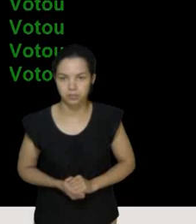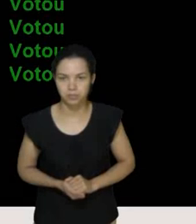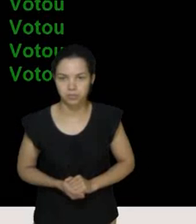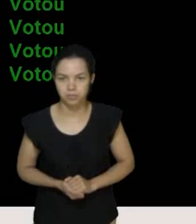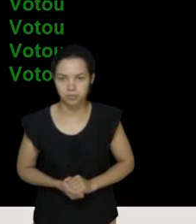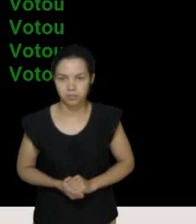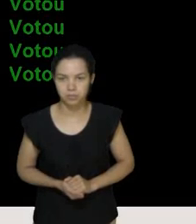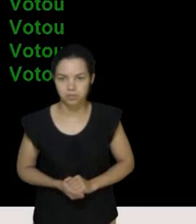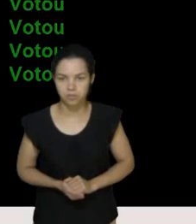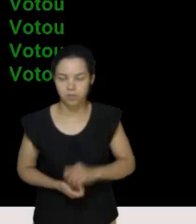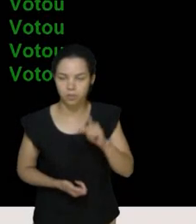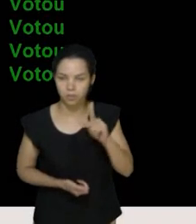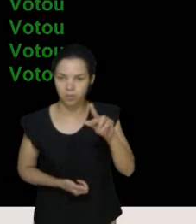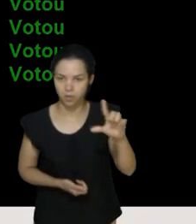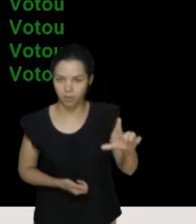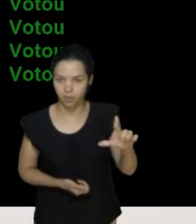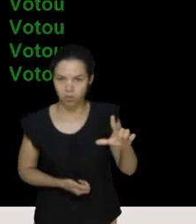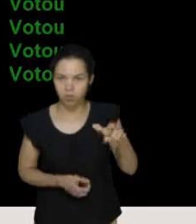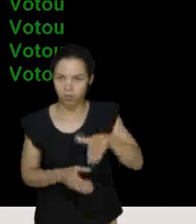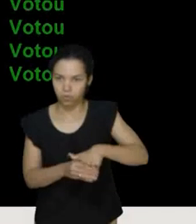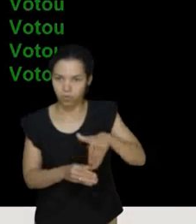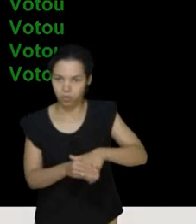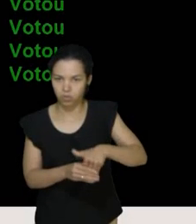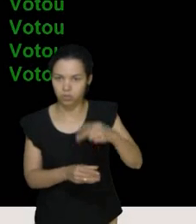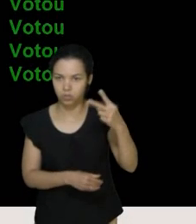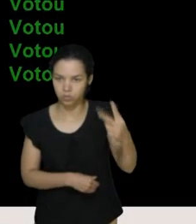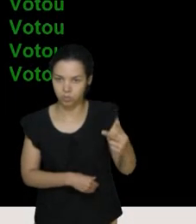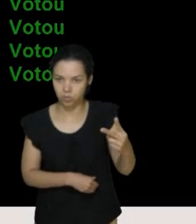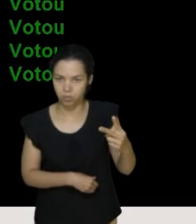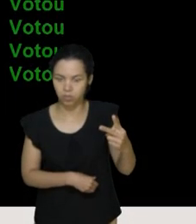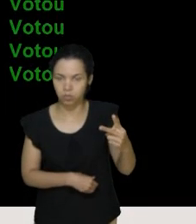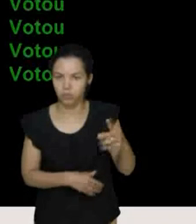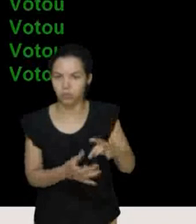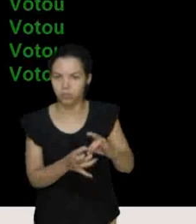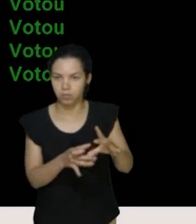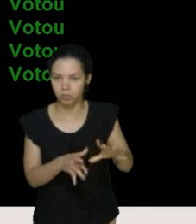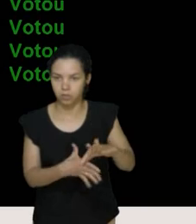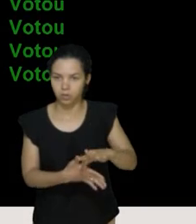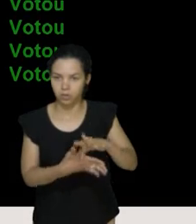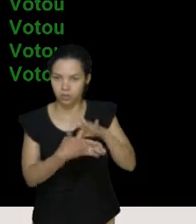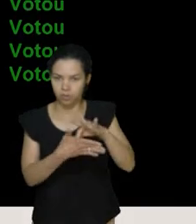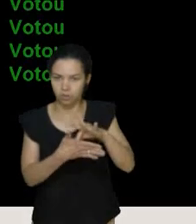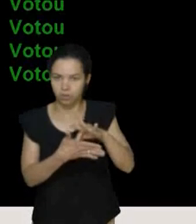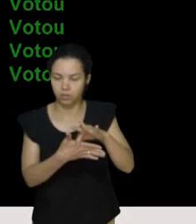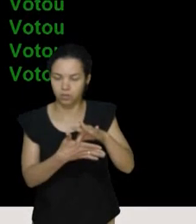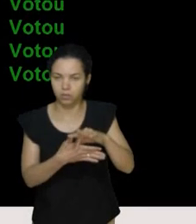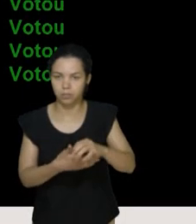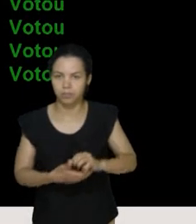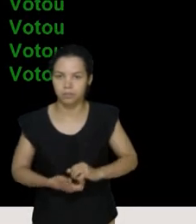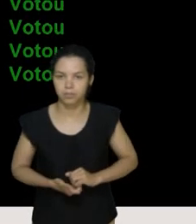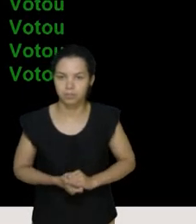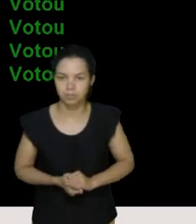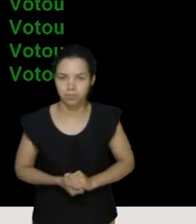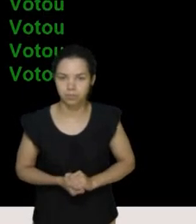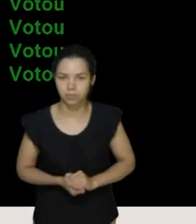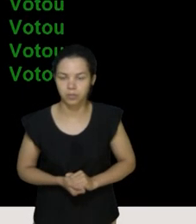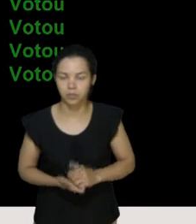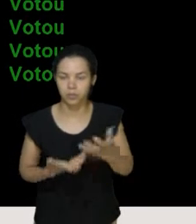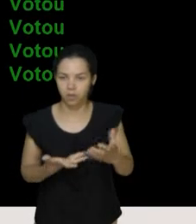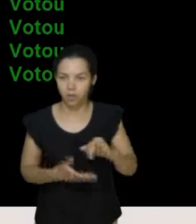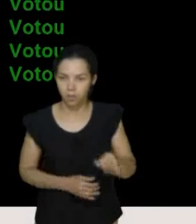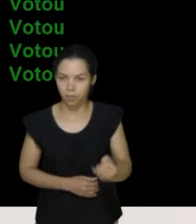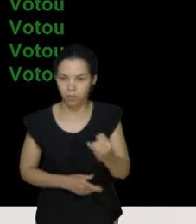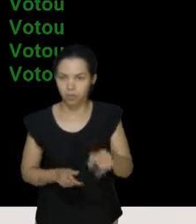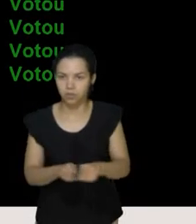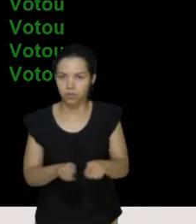O PL vota 2 com autorização do nosso líder, Ivan Nats, e queria aproveitar